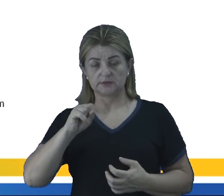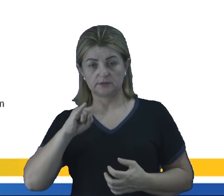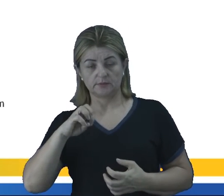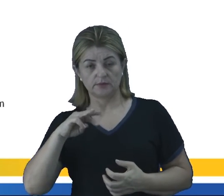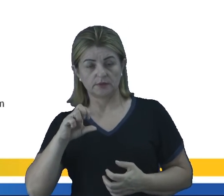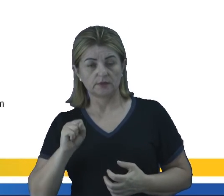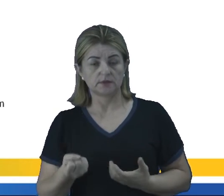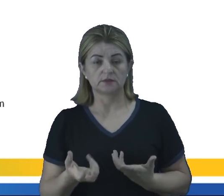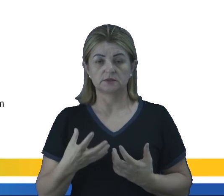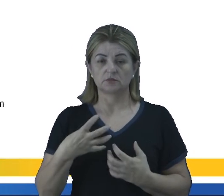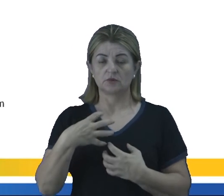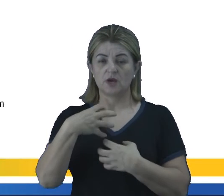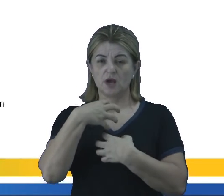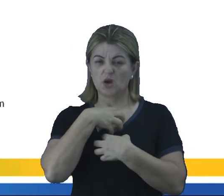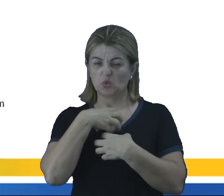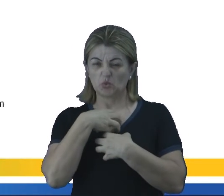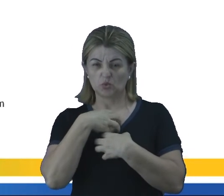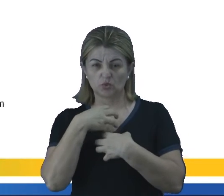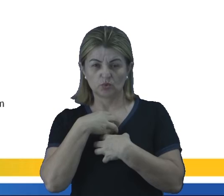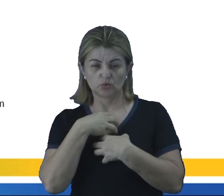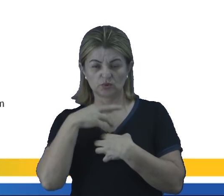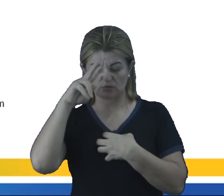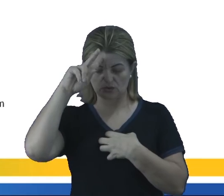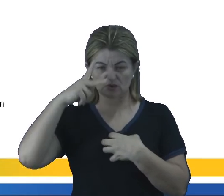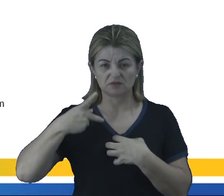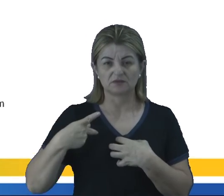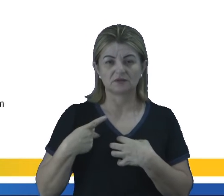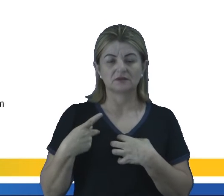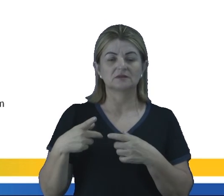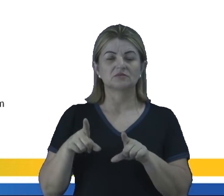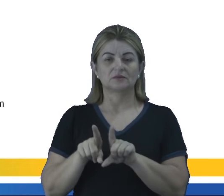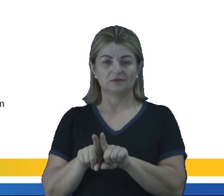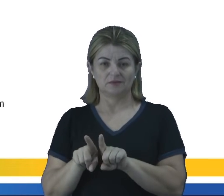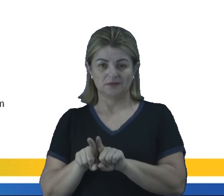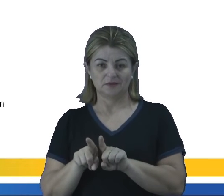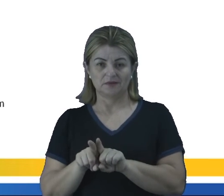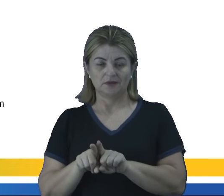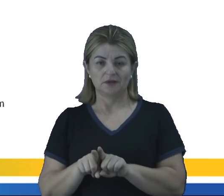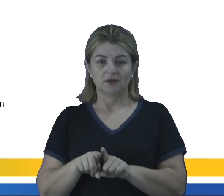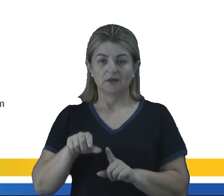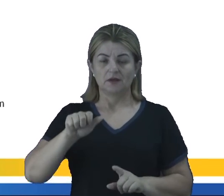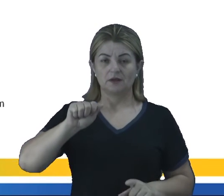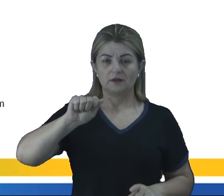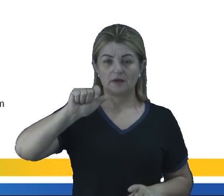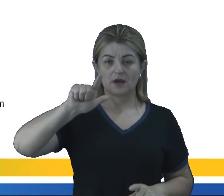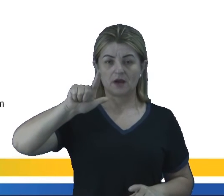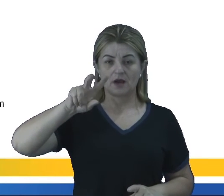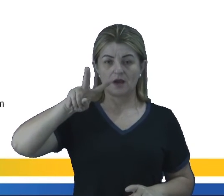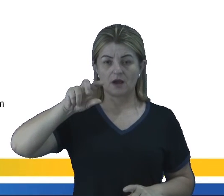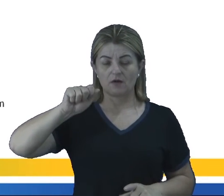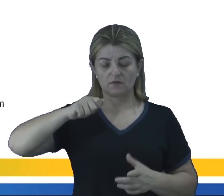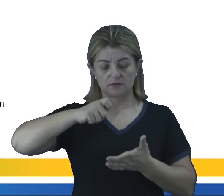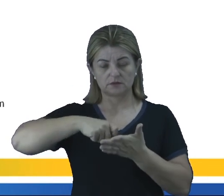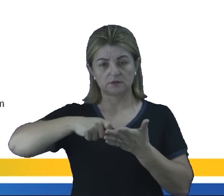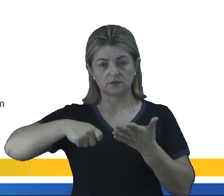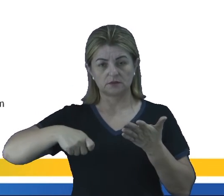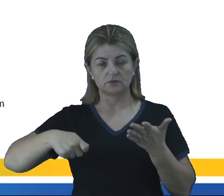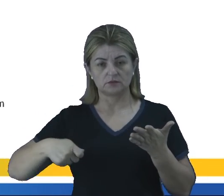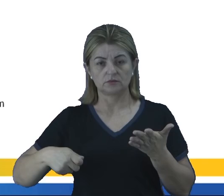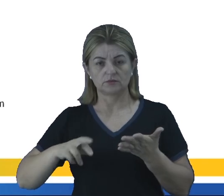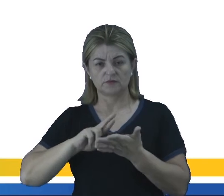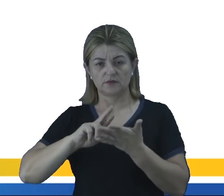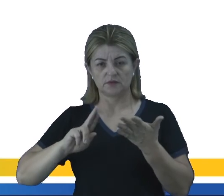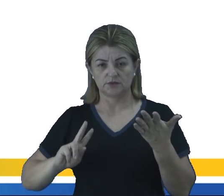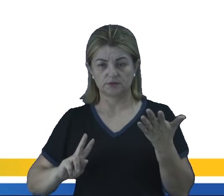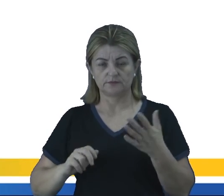textos nos quais eles não aparecessem, nos quais eles seguissem as características da Europa e